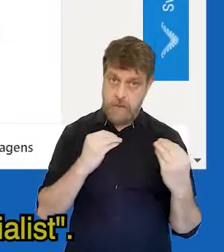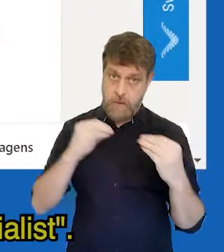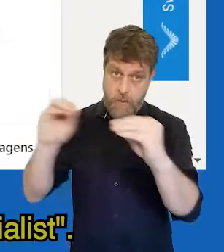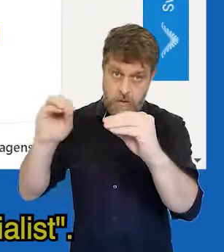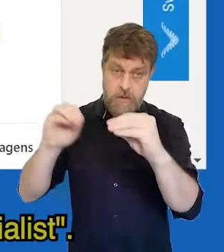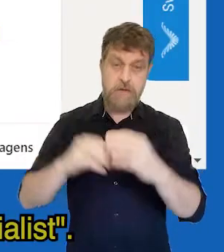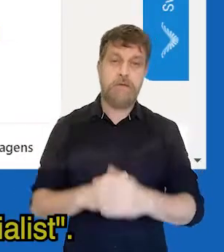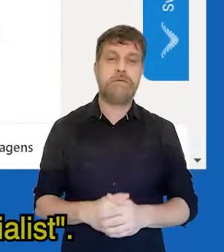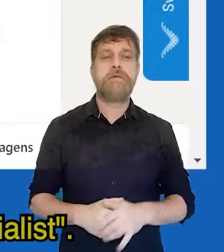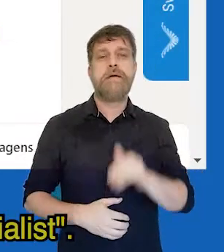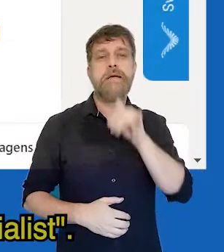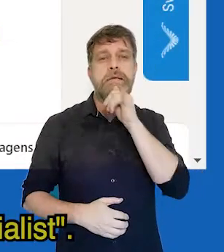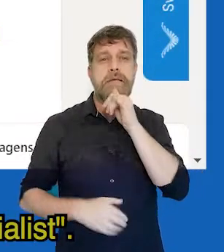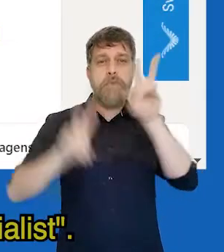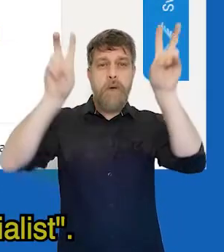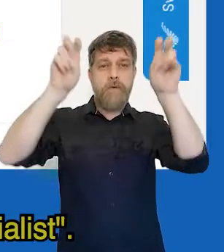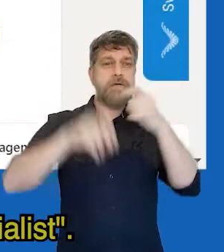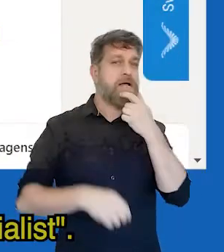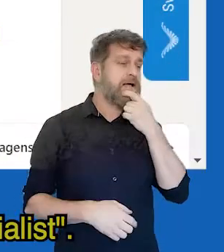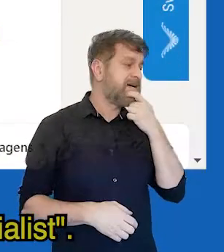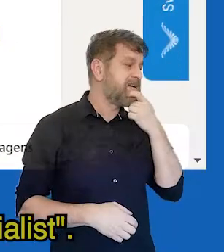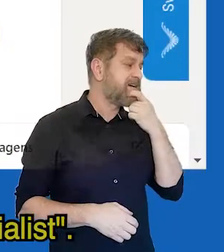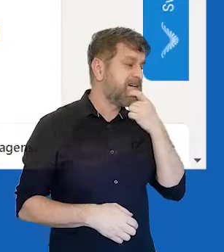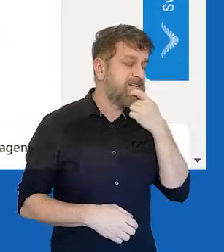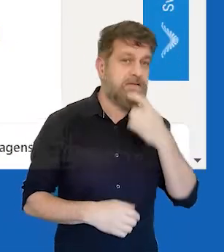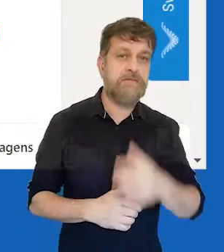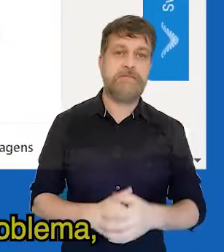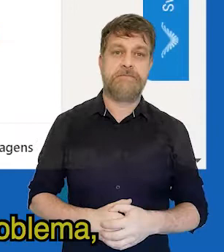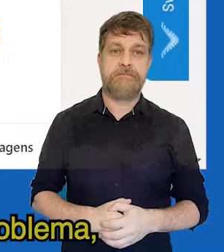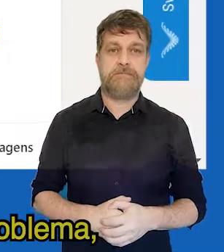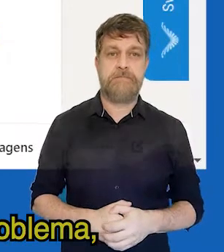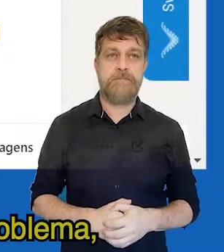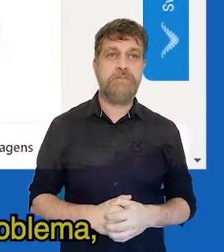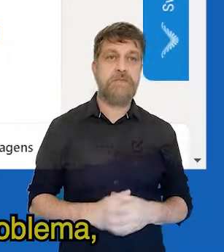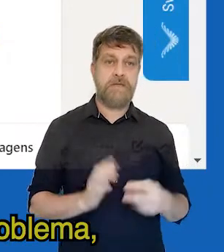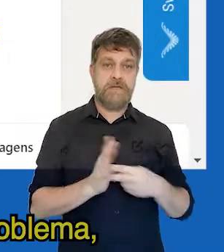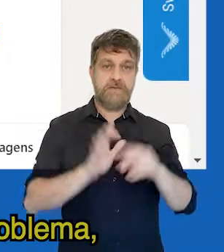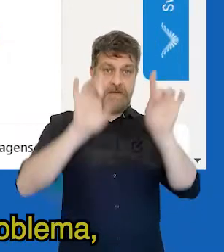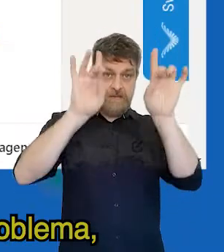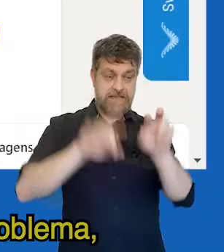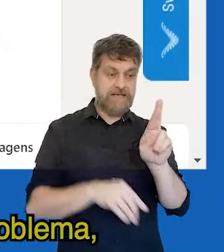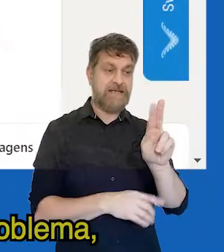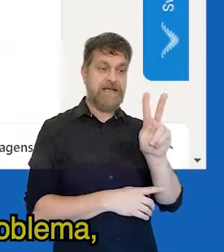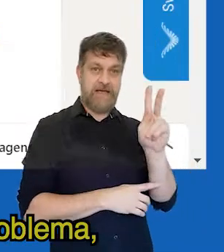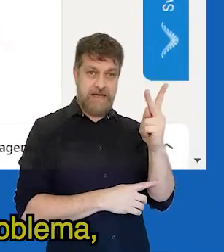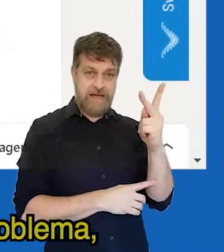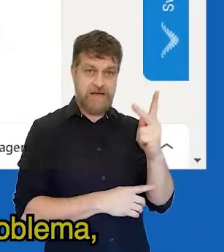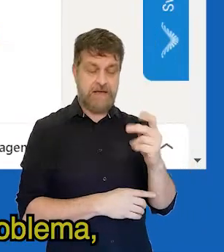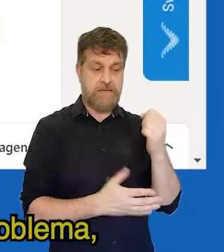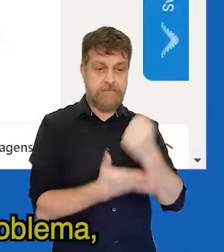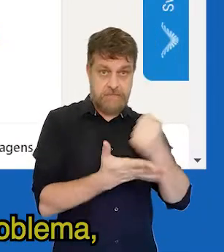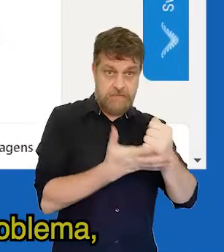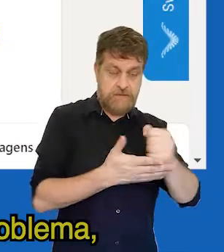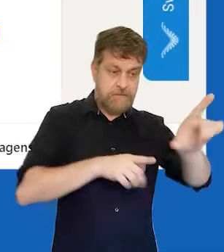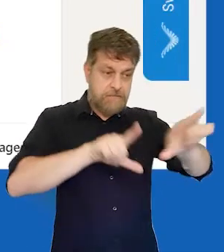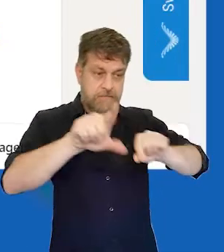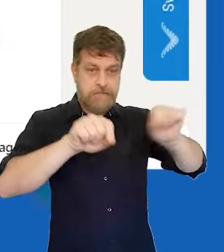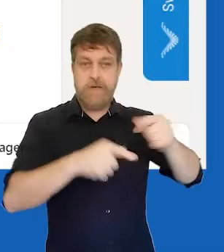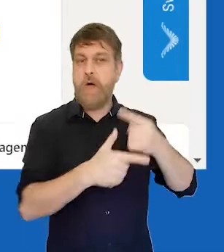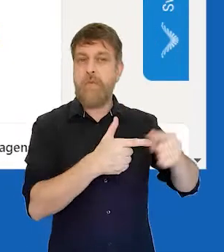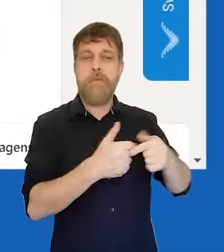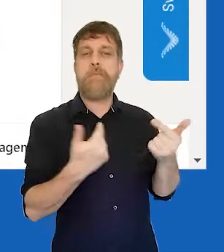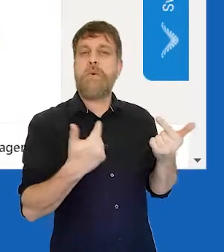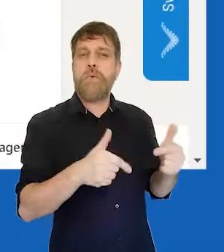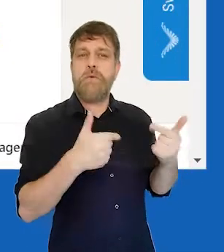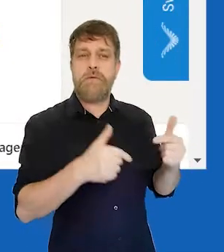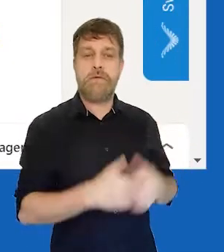Então o meu título está em inglês tá vontade a coisa tinha Special Alice eu poderia colocar como especialista de recrutar e não tem problema